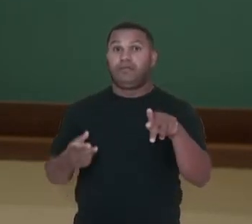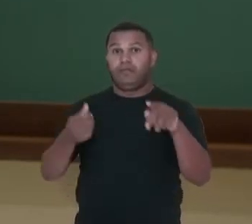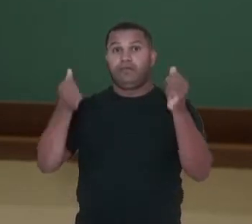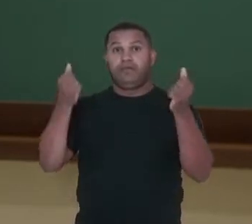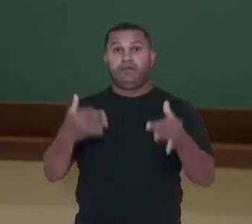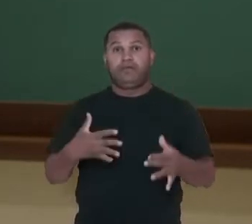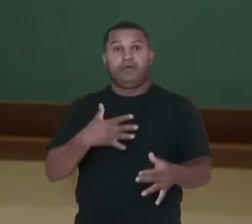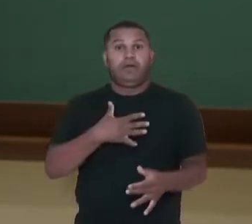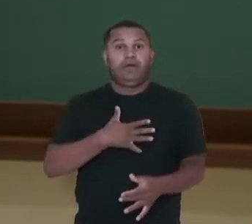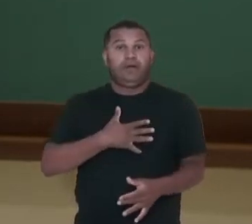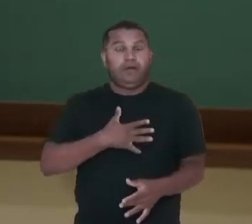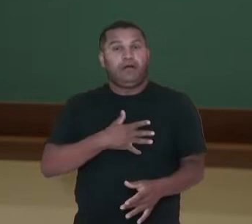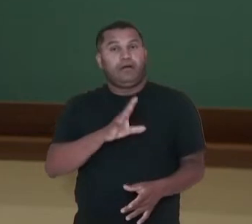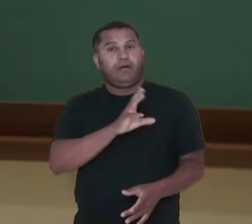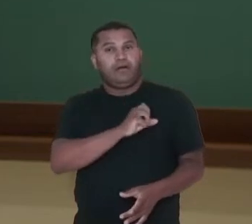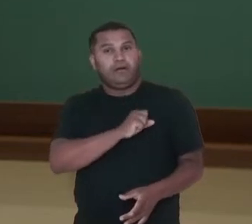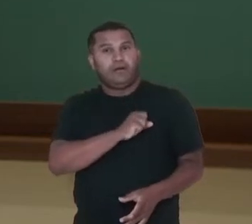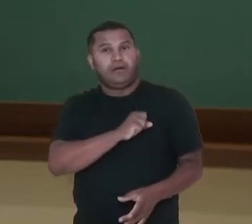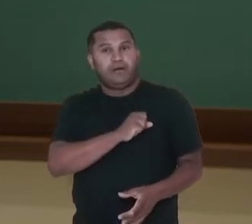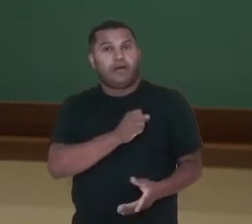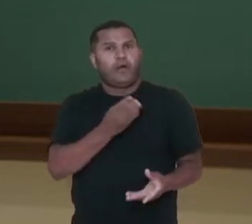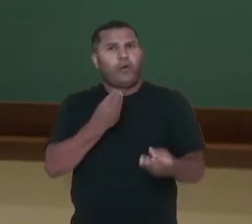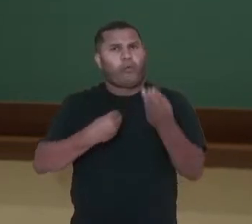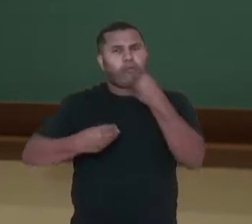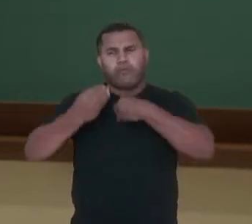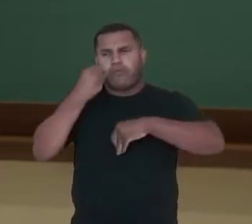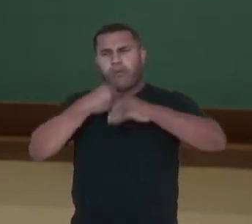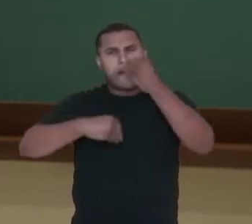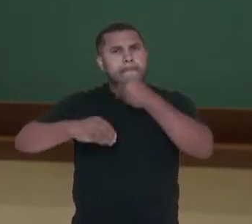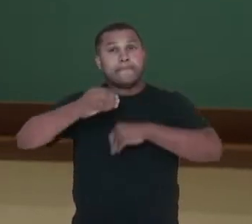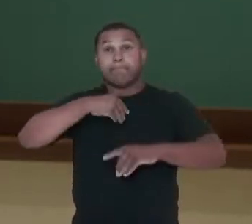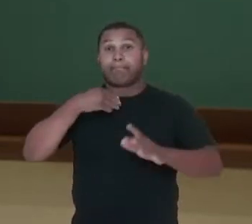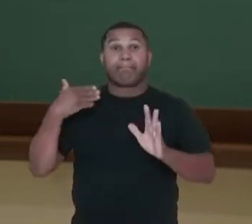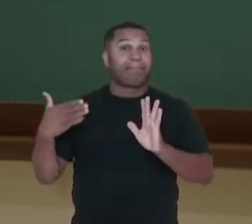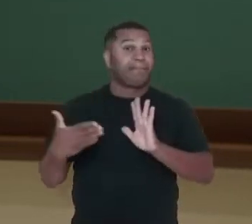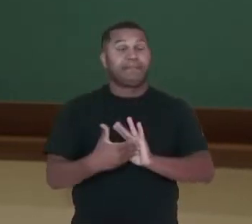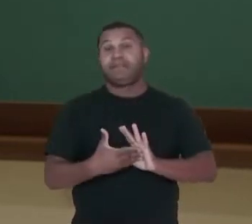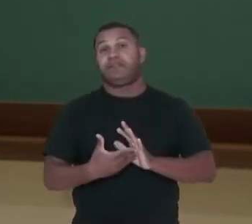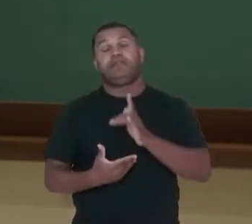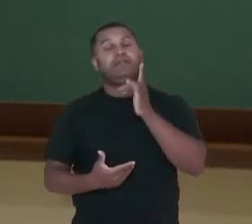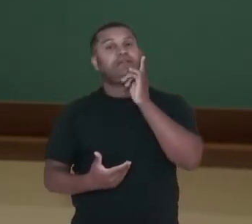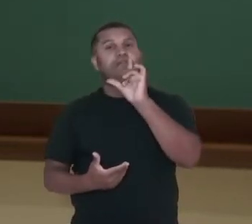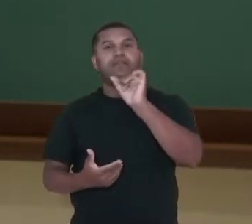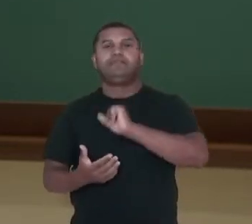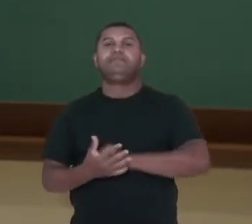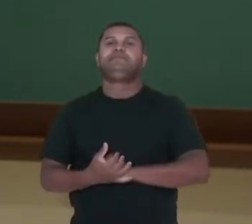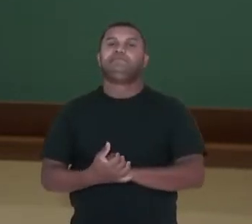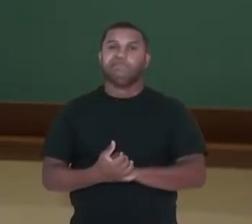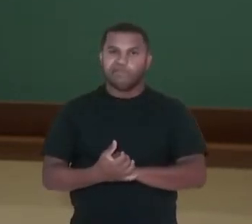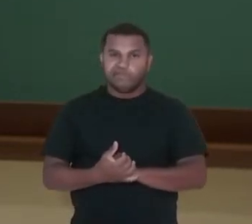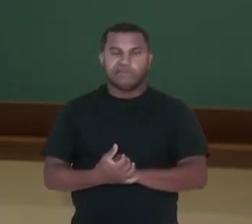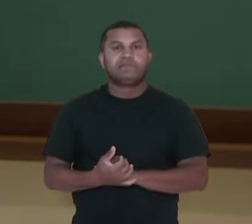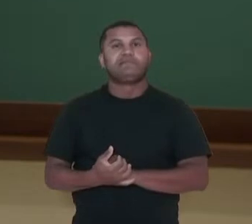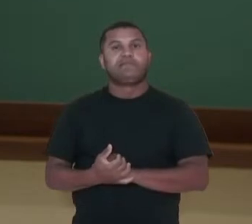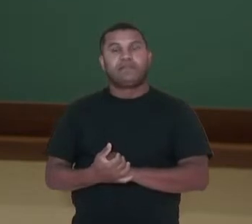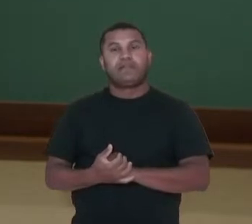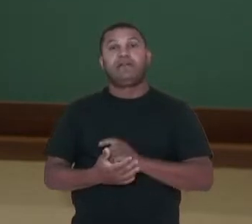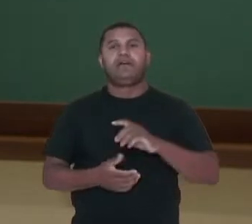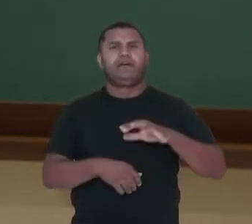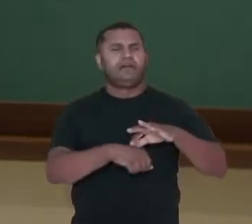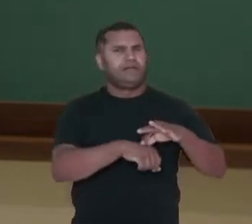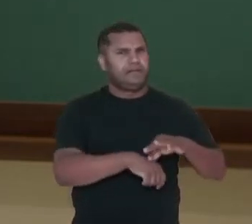aquele verdadeiro organismo onívoro. Como de tudo. Sério, professora? Sim, eu amo uma carne,